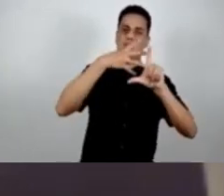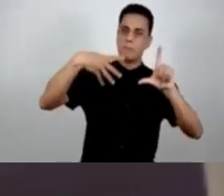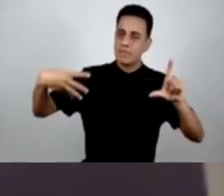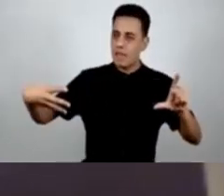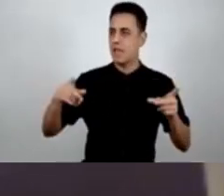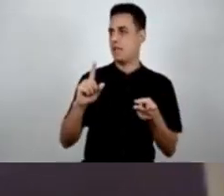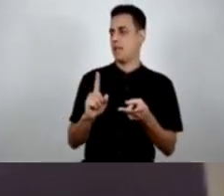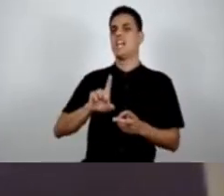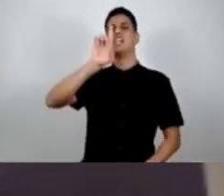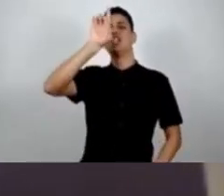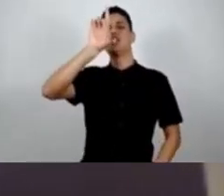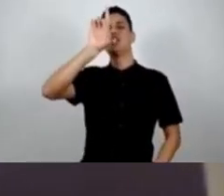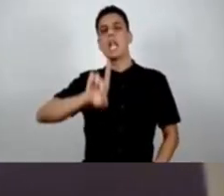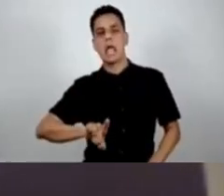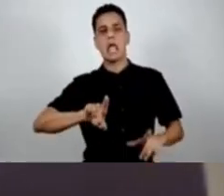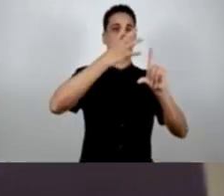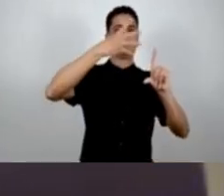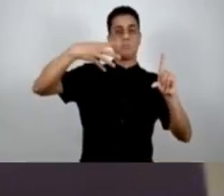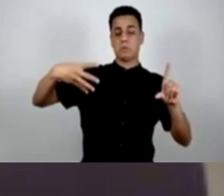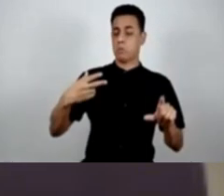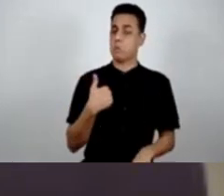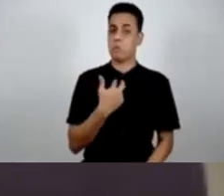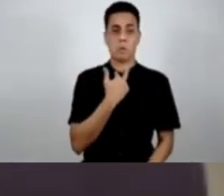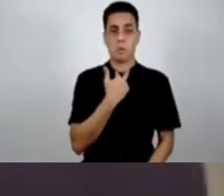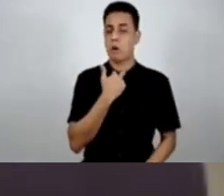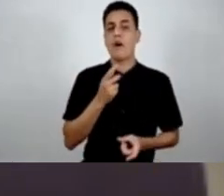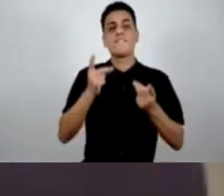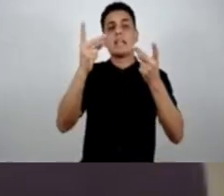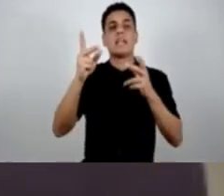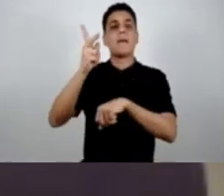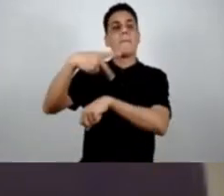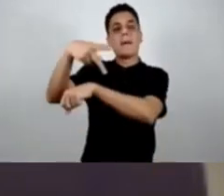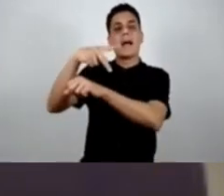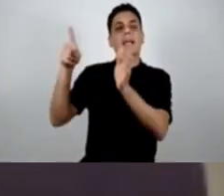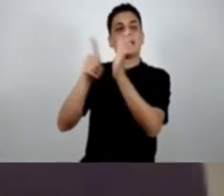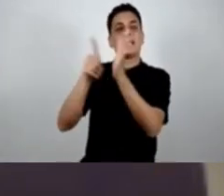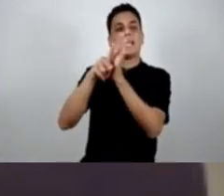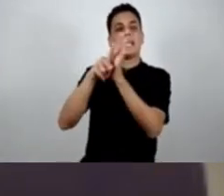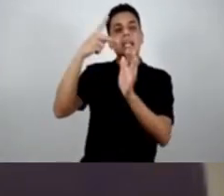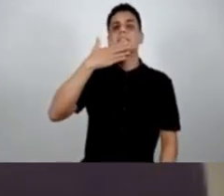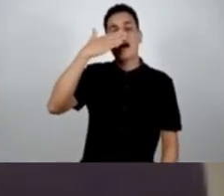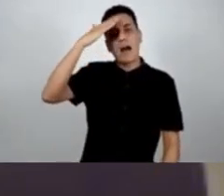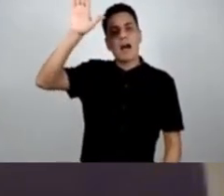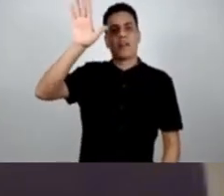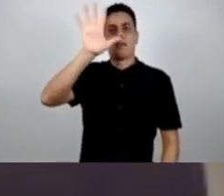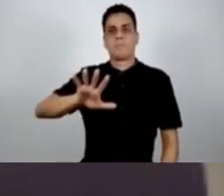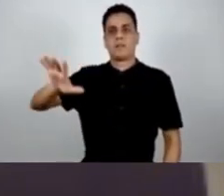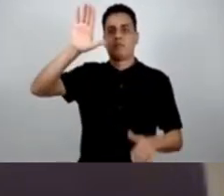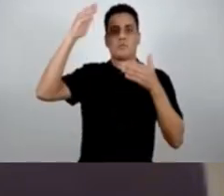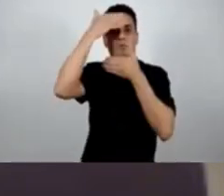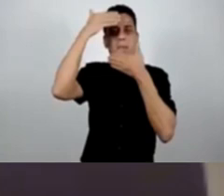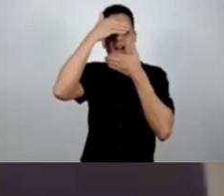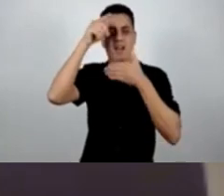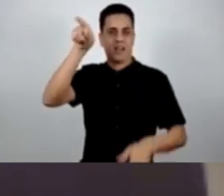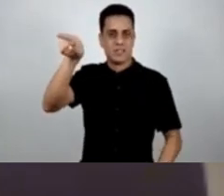LGBT, não posso vender aos países muçulmanos. Então, nesses países, a imagem